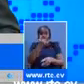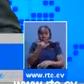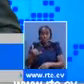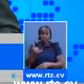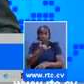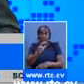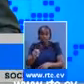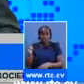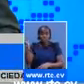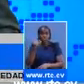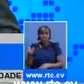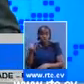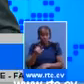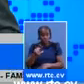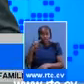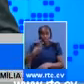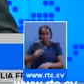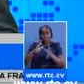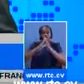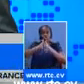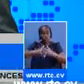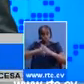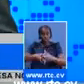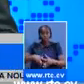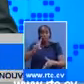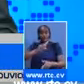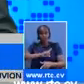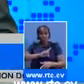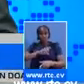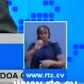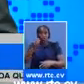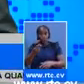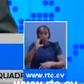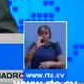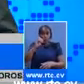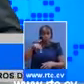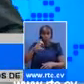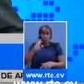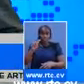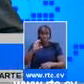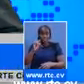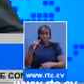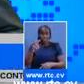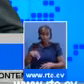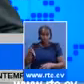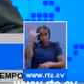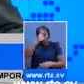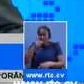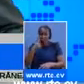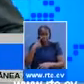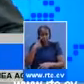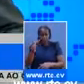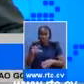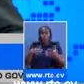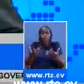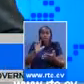instituições estatais que vão ser reestruturadas, privatizadas ou concessionadas. O governo ainda não conhece qual dessas três